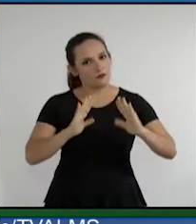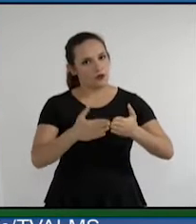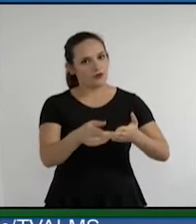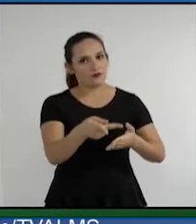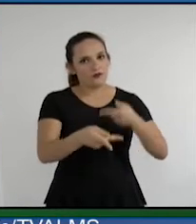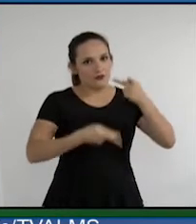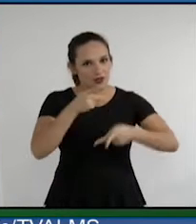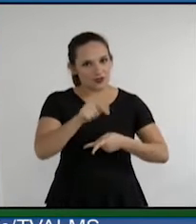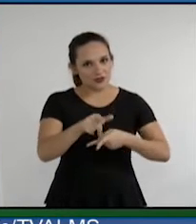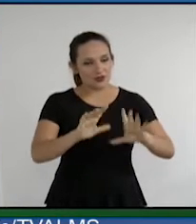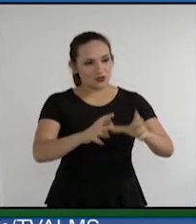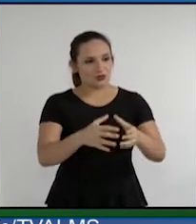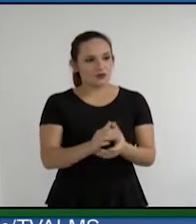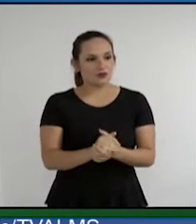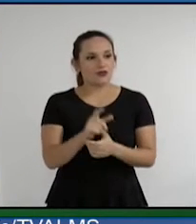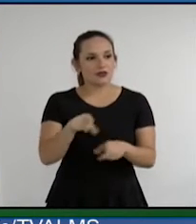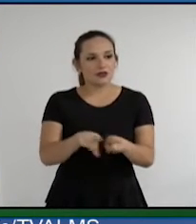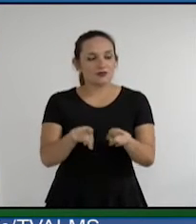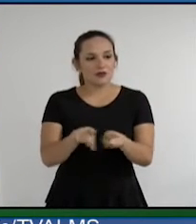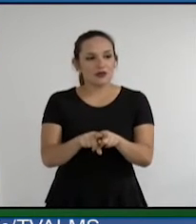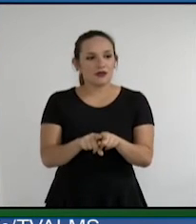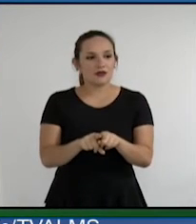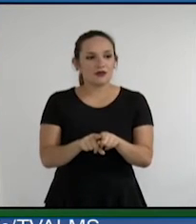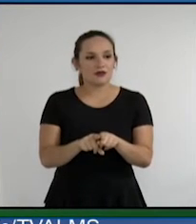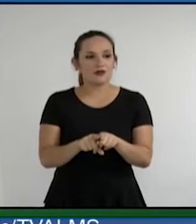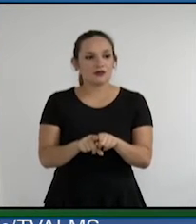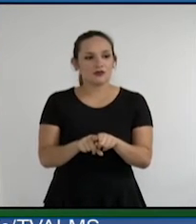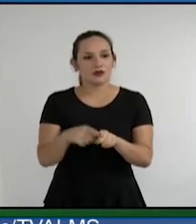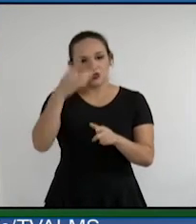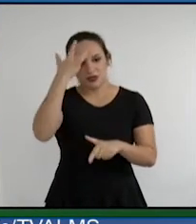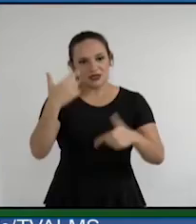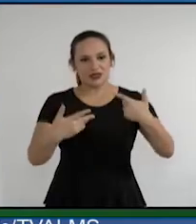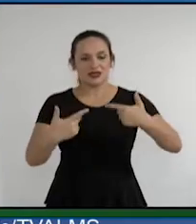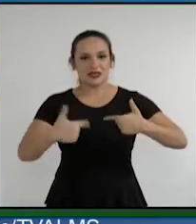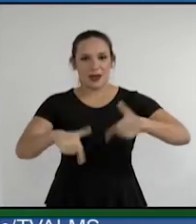especial para os funcionários da UEMS. Eu